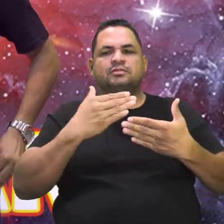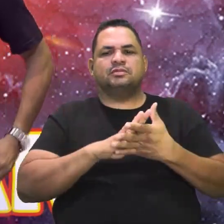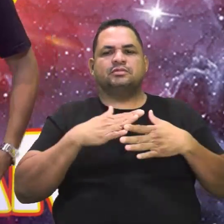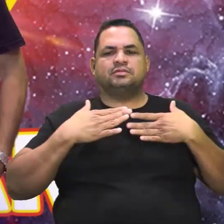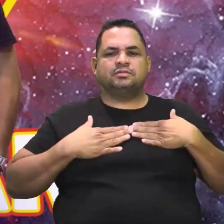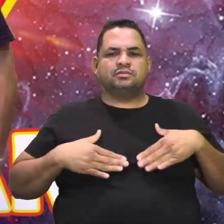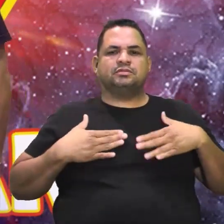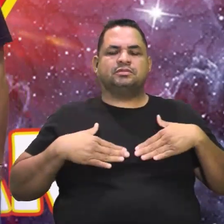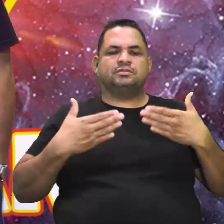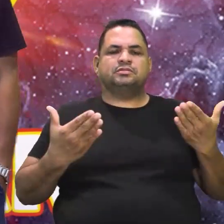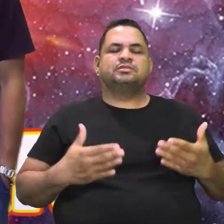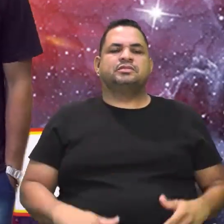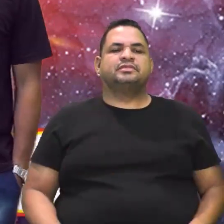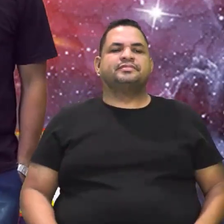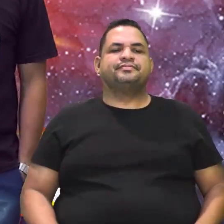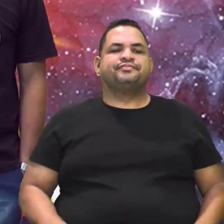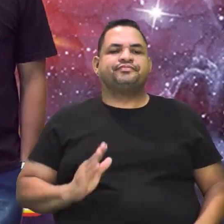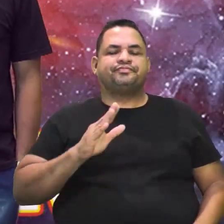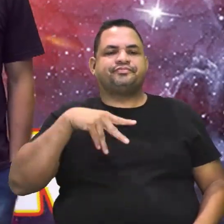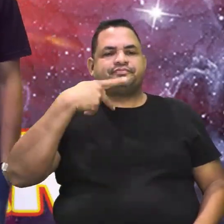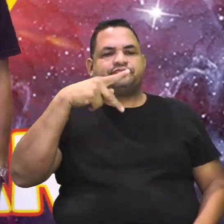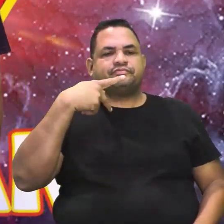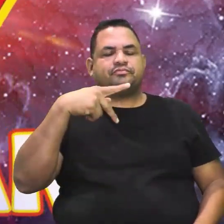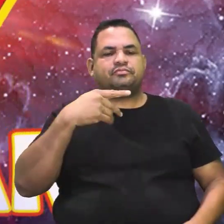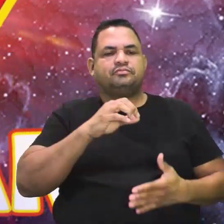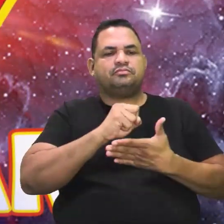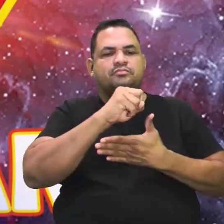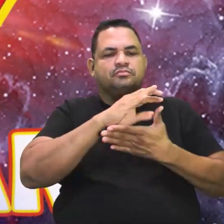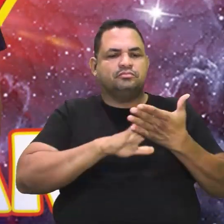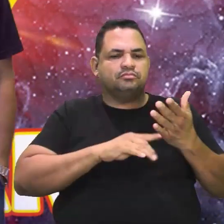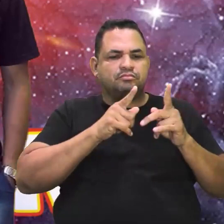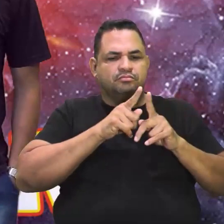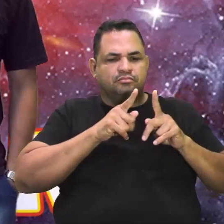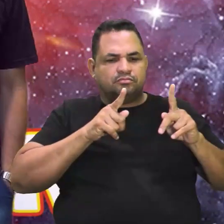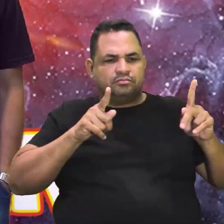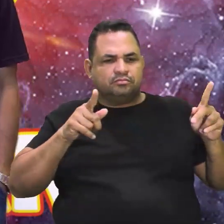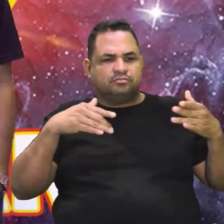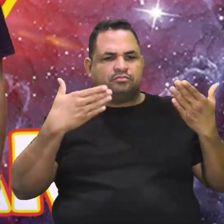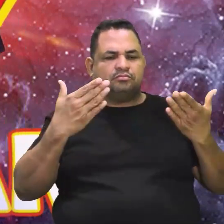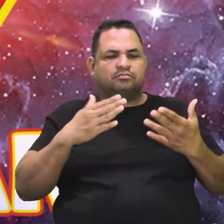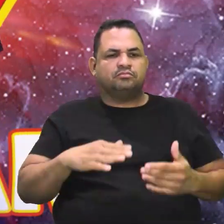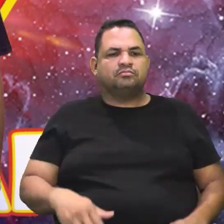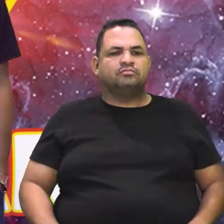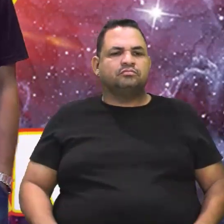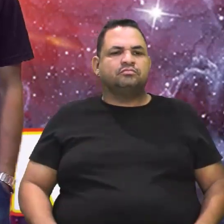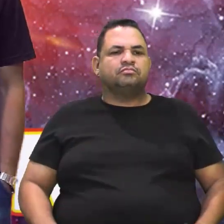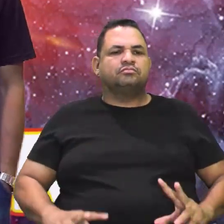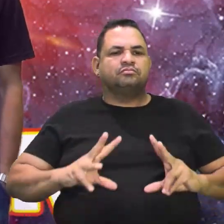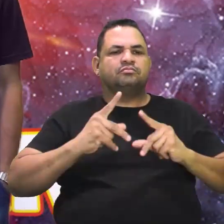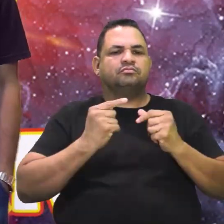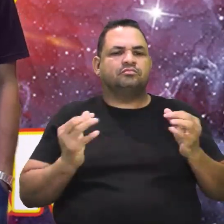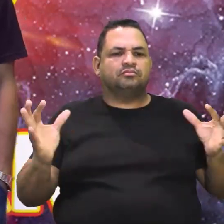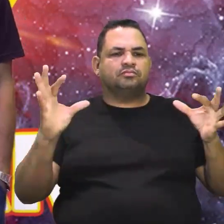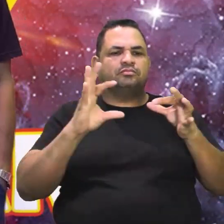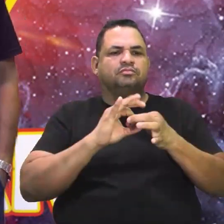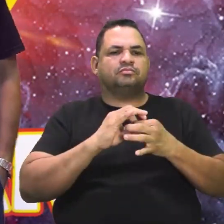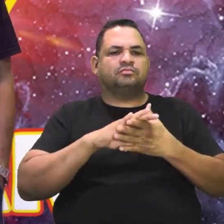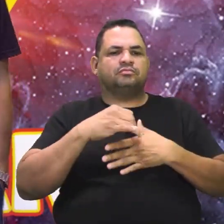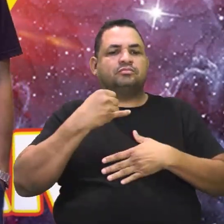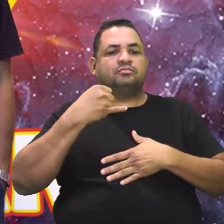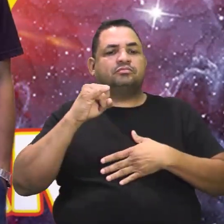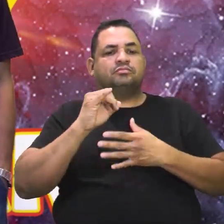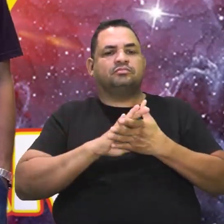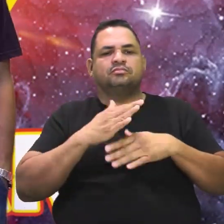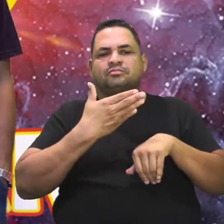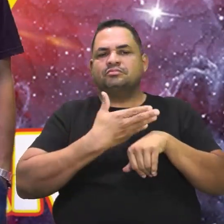tranquilo. É, porque, gente, a gente já comentou aqui, né? As questões são extensas, são, assim, né? Não toda contextualizada. Se você não